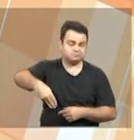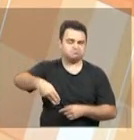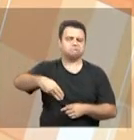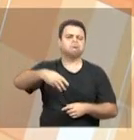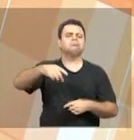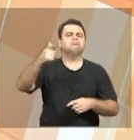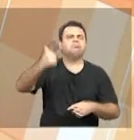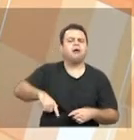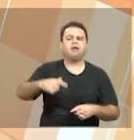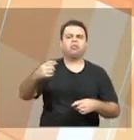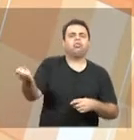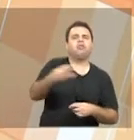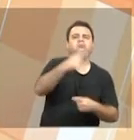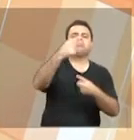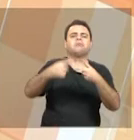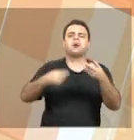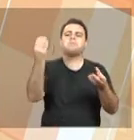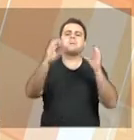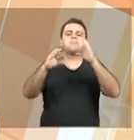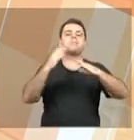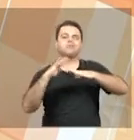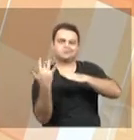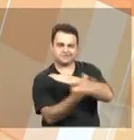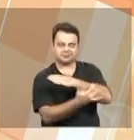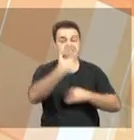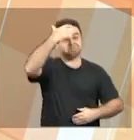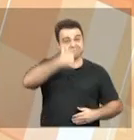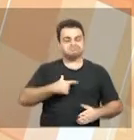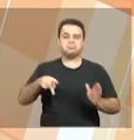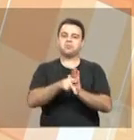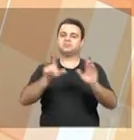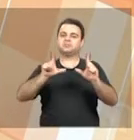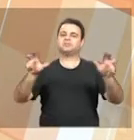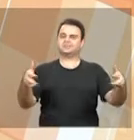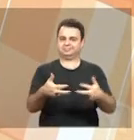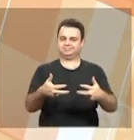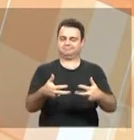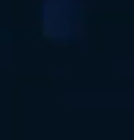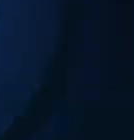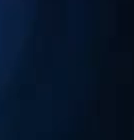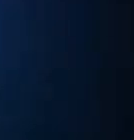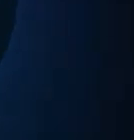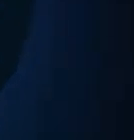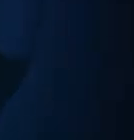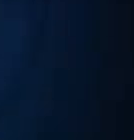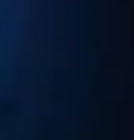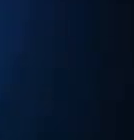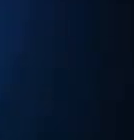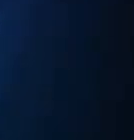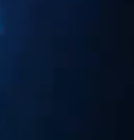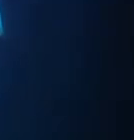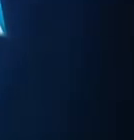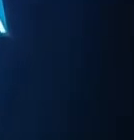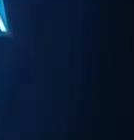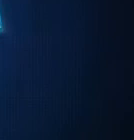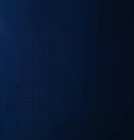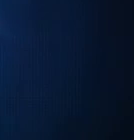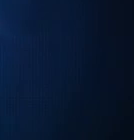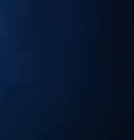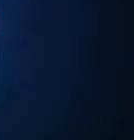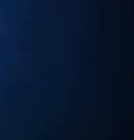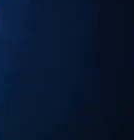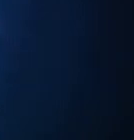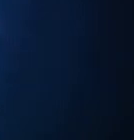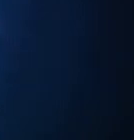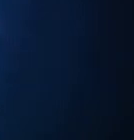acompanha também todas as novidades Pelas nossas redes sociais Mariana dire a câmera E aí